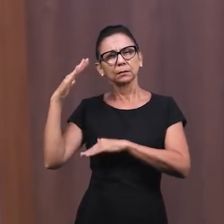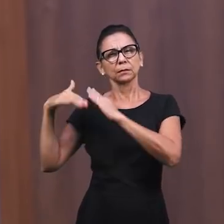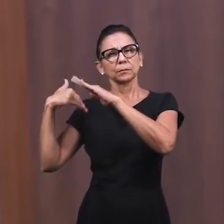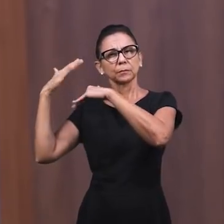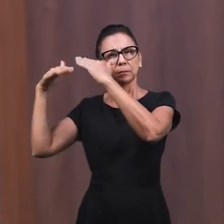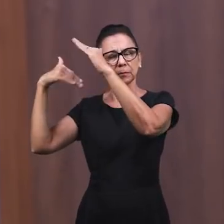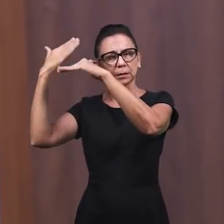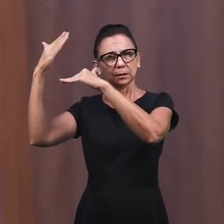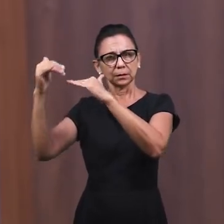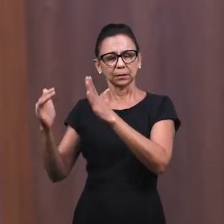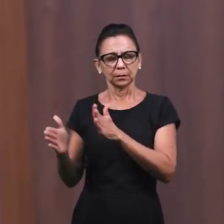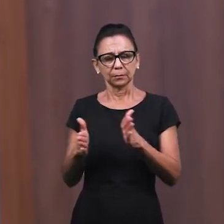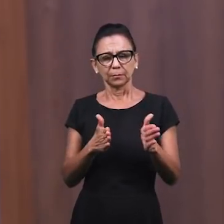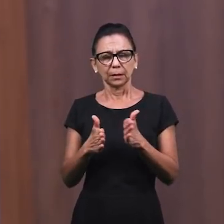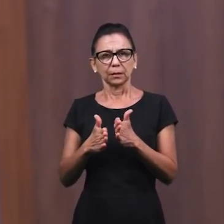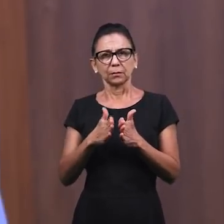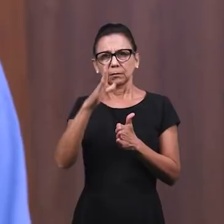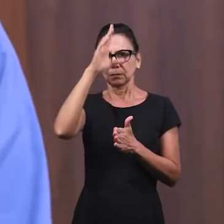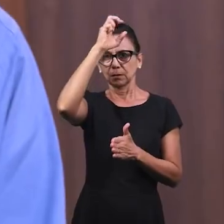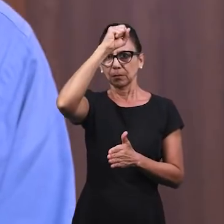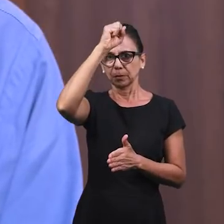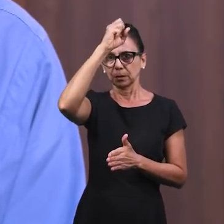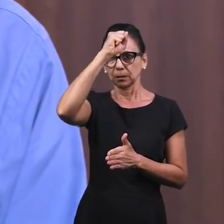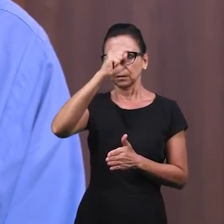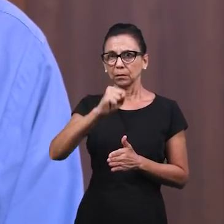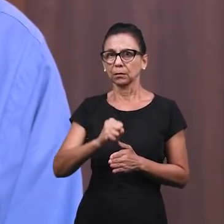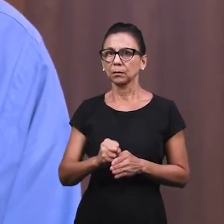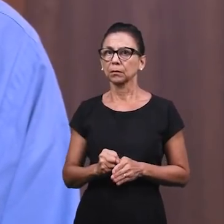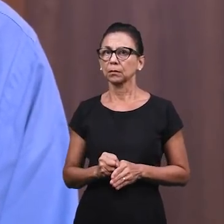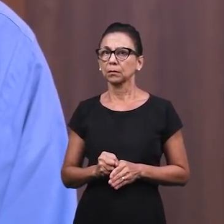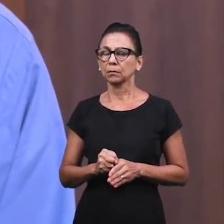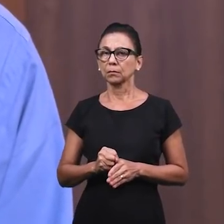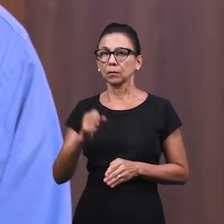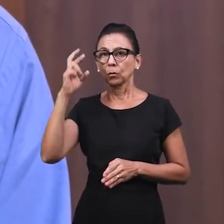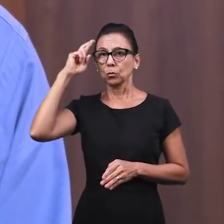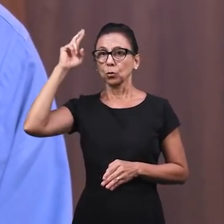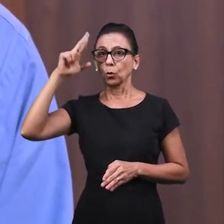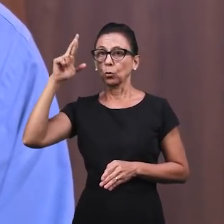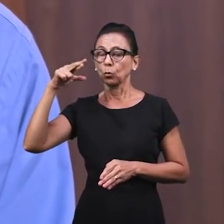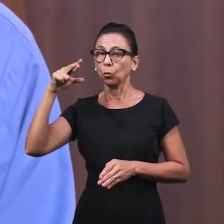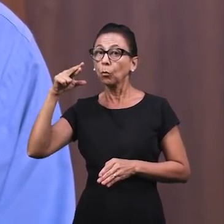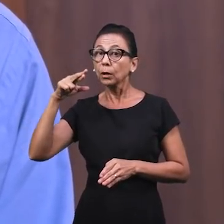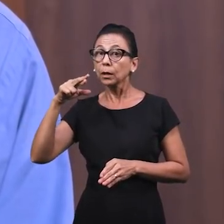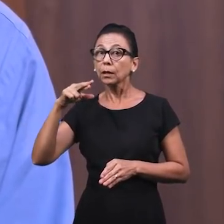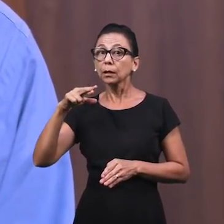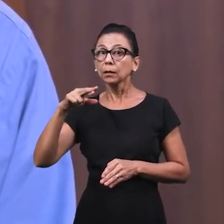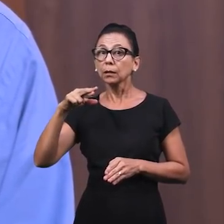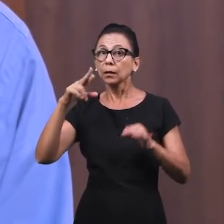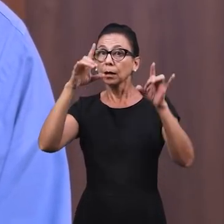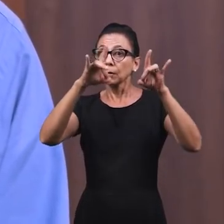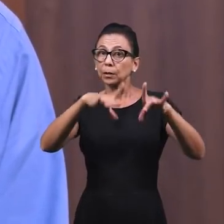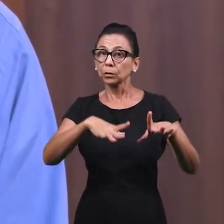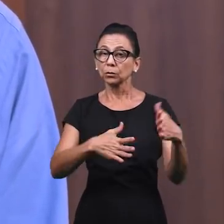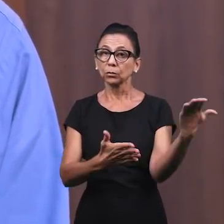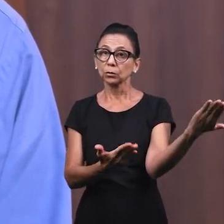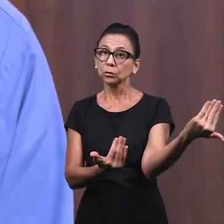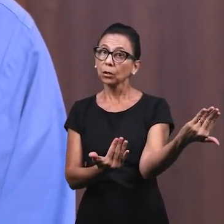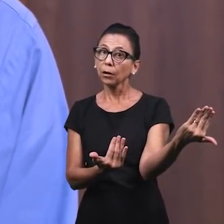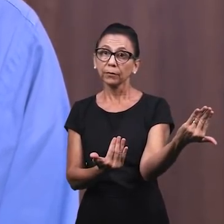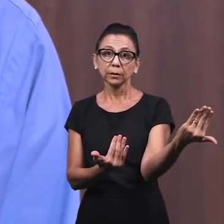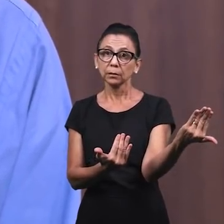fase de aprendizado, mas o Senhor nunca excluiu os jovens da sua